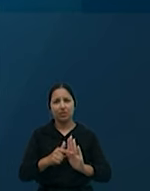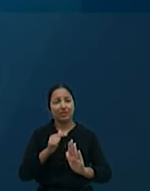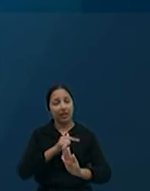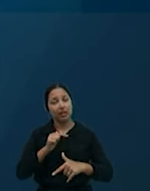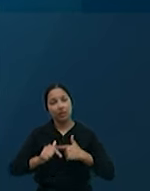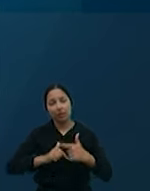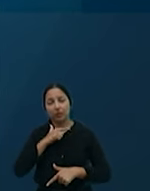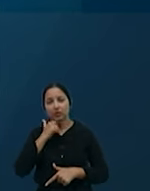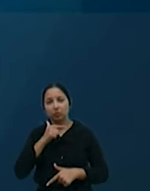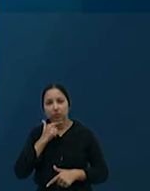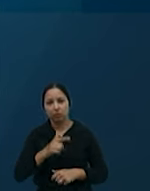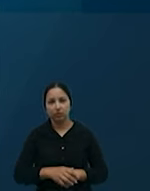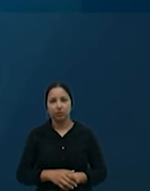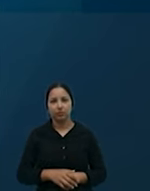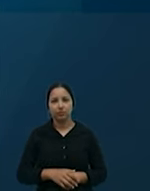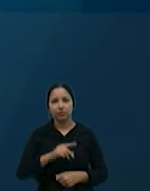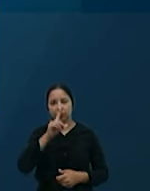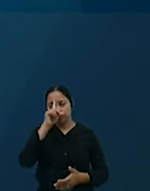junho de